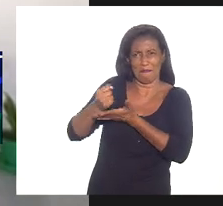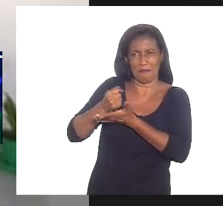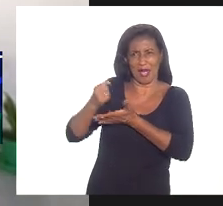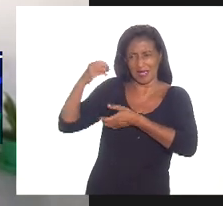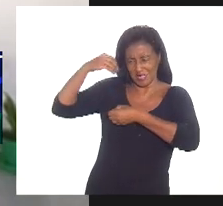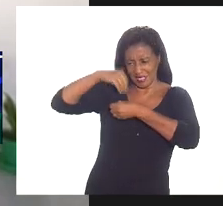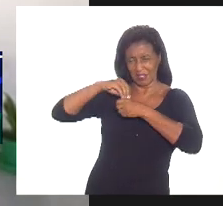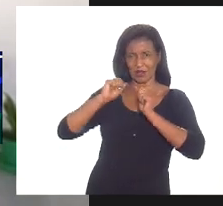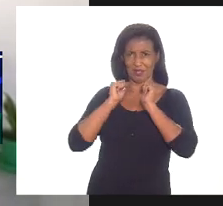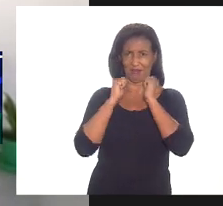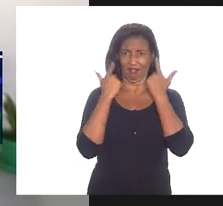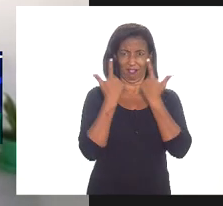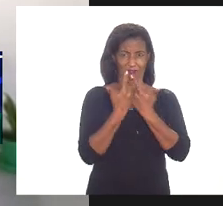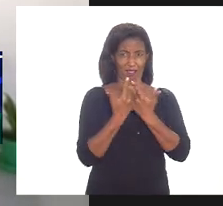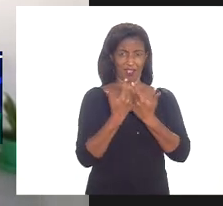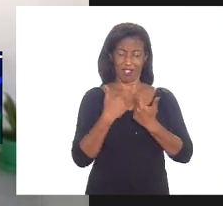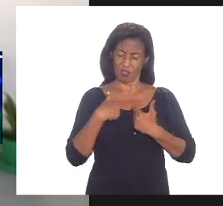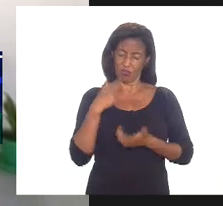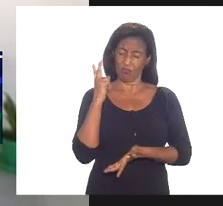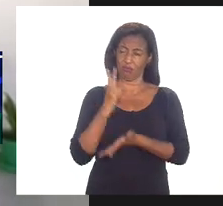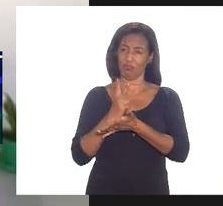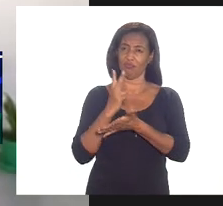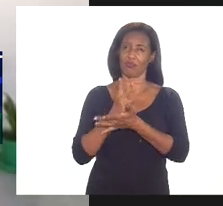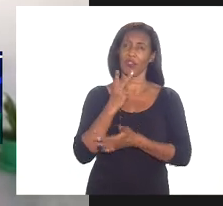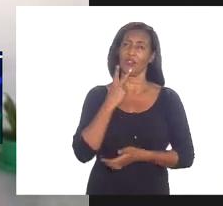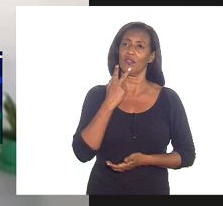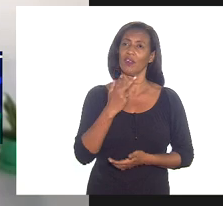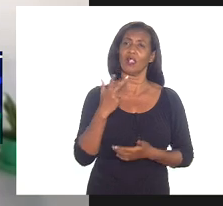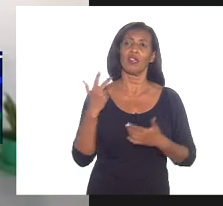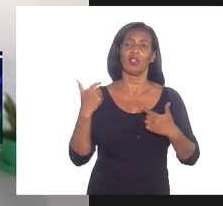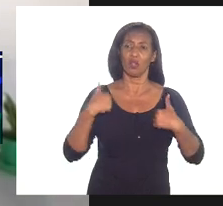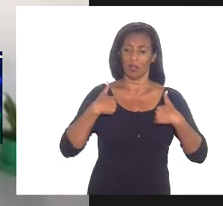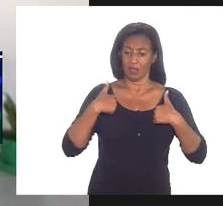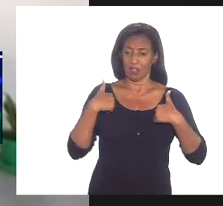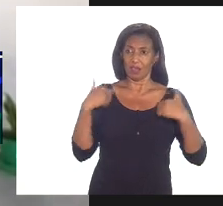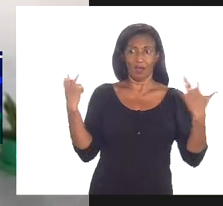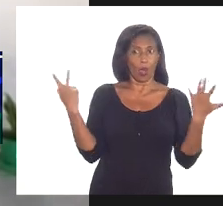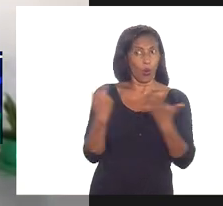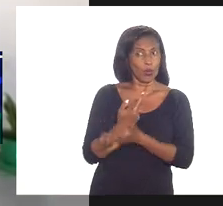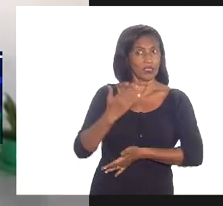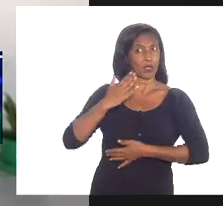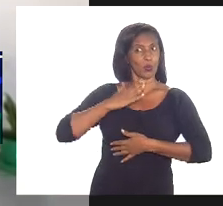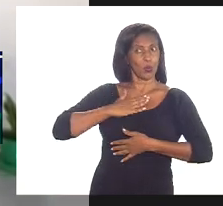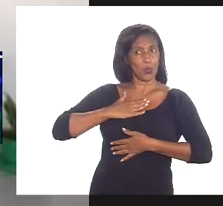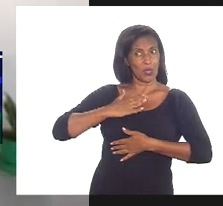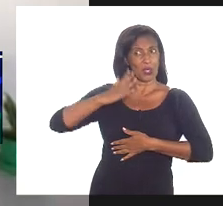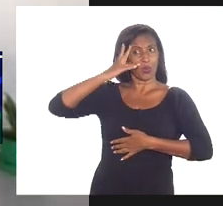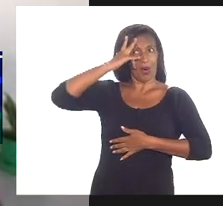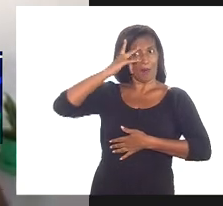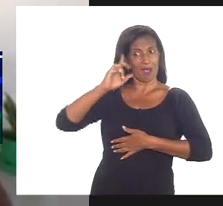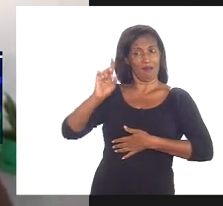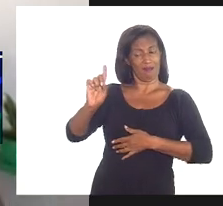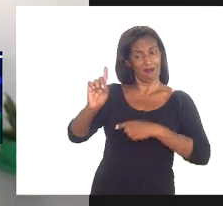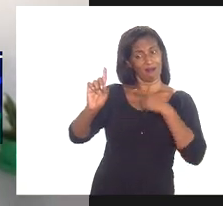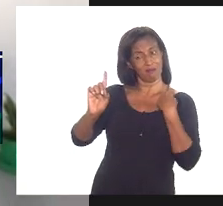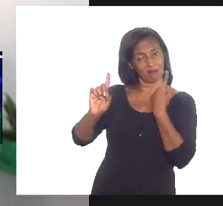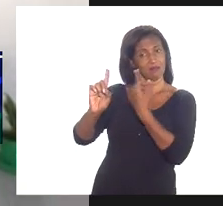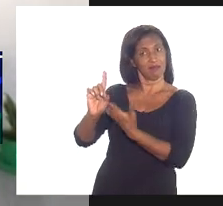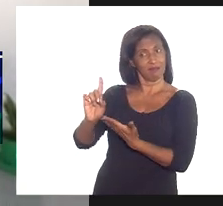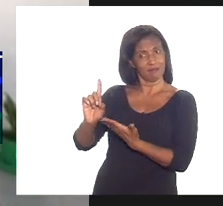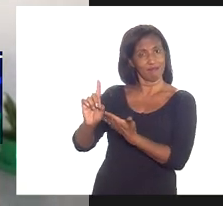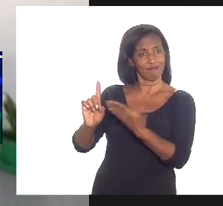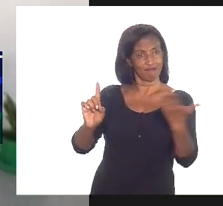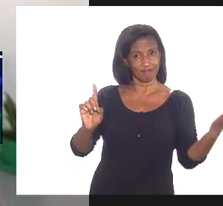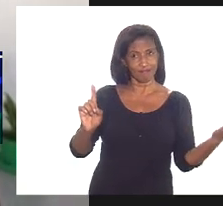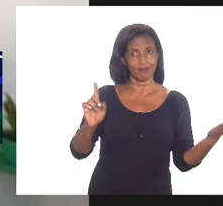dentro dessa casa eu ainda falava hoje está acontecendo comigo amanhã depois pode acontecer com qualquer um